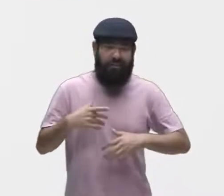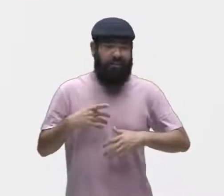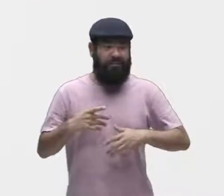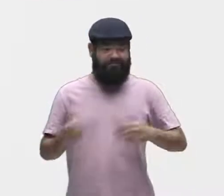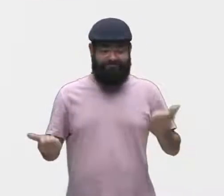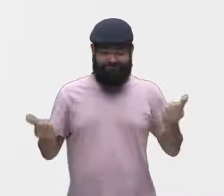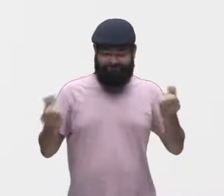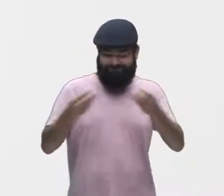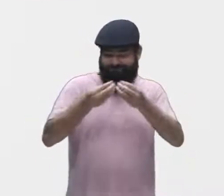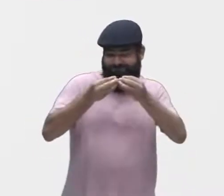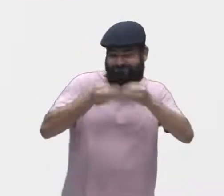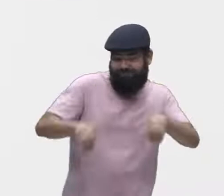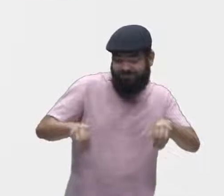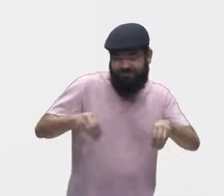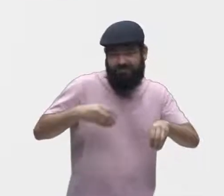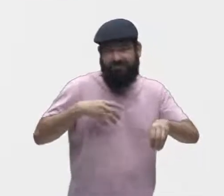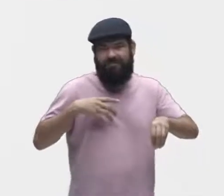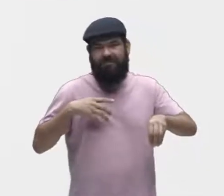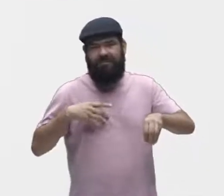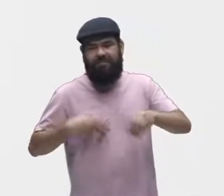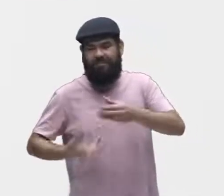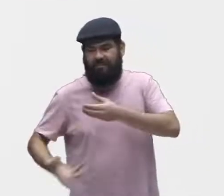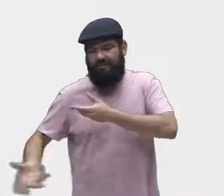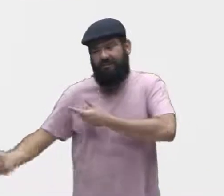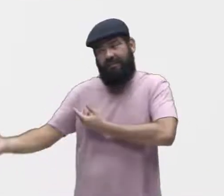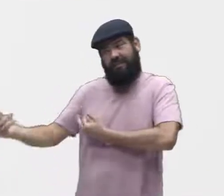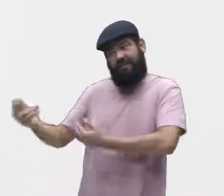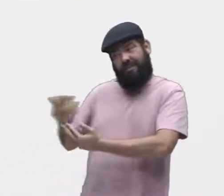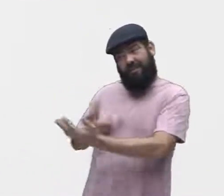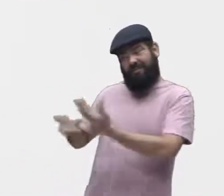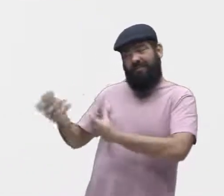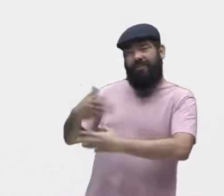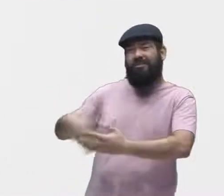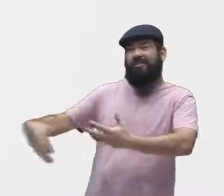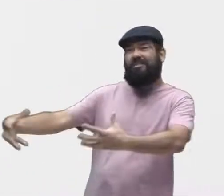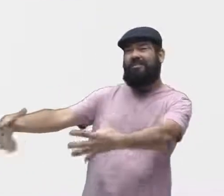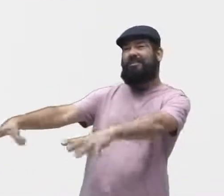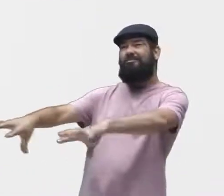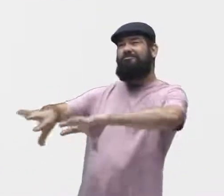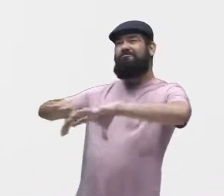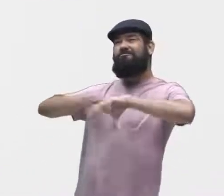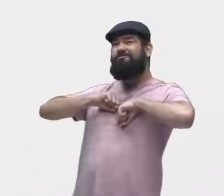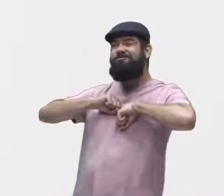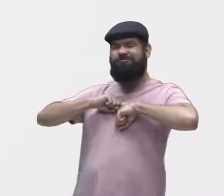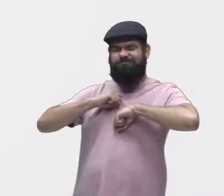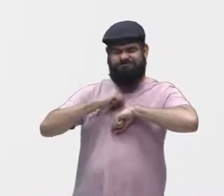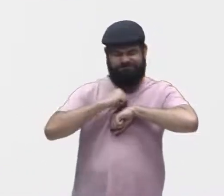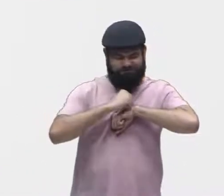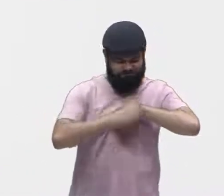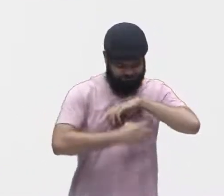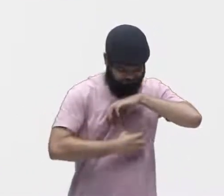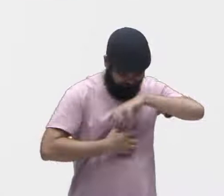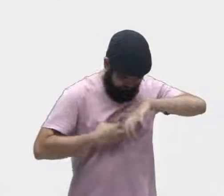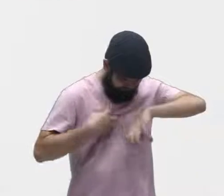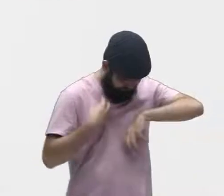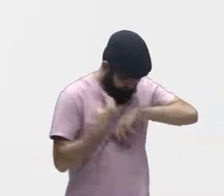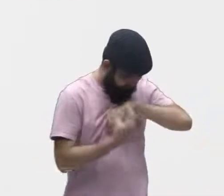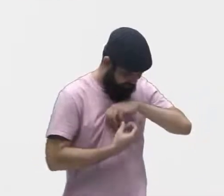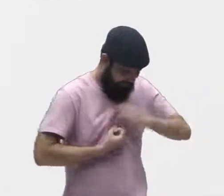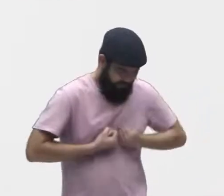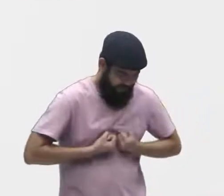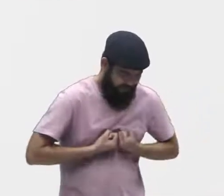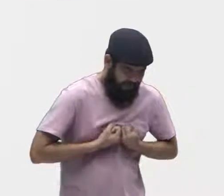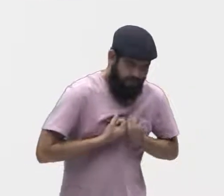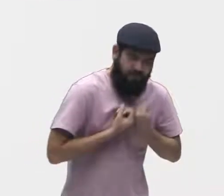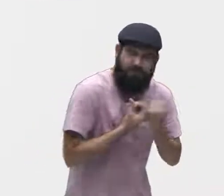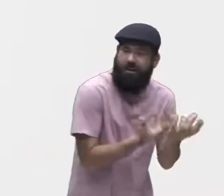eu vou sentir aquela emoção, né, e eu vou reproduzir isso no meu externo, no meu meio social. Então, assim,